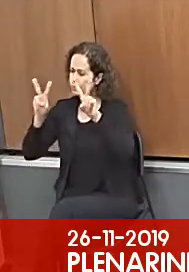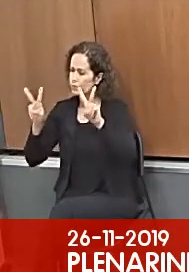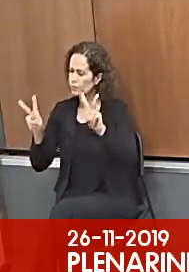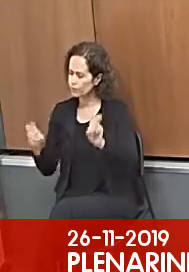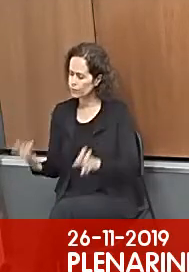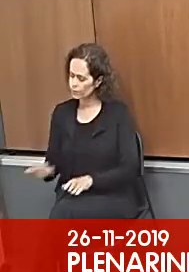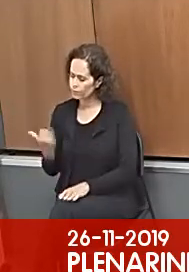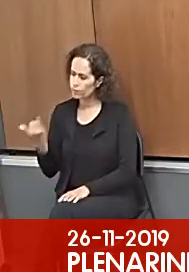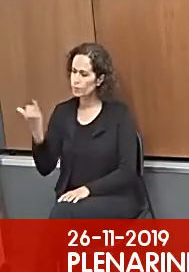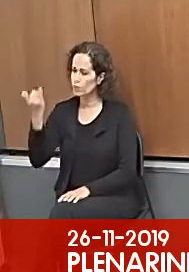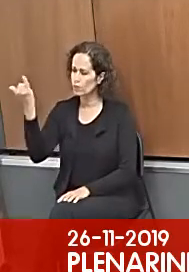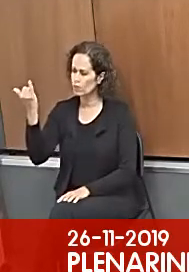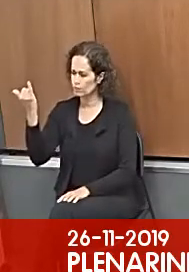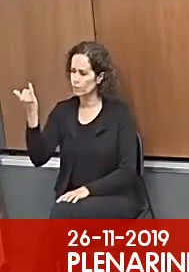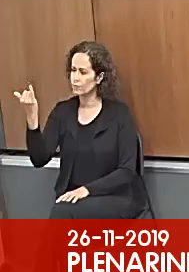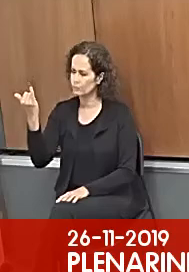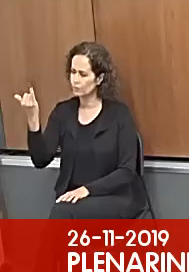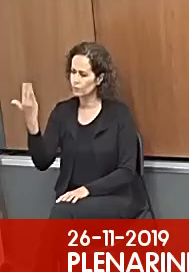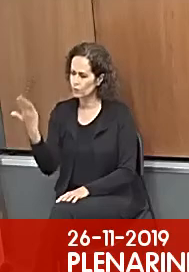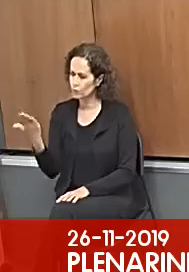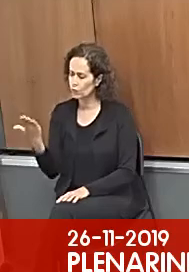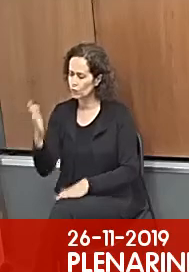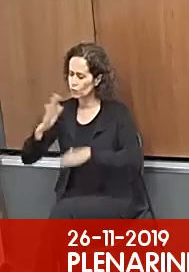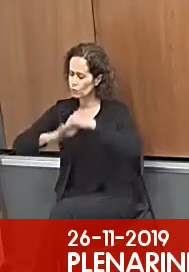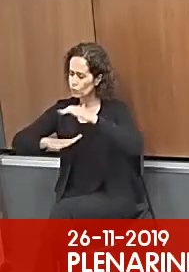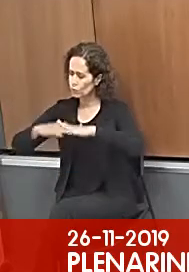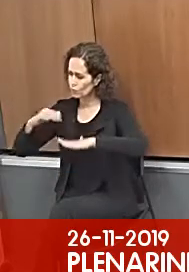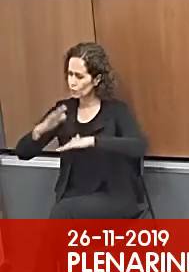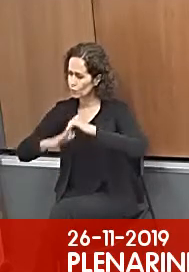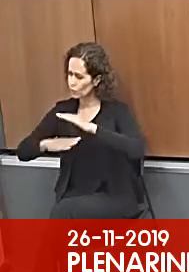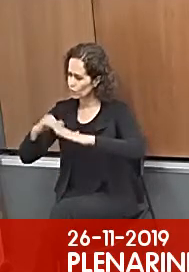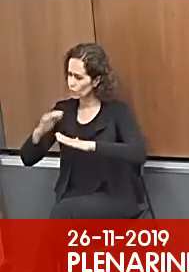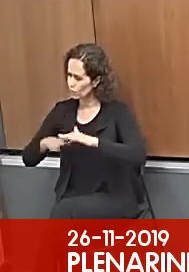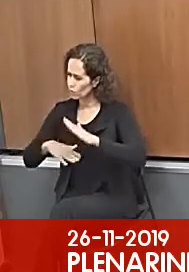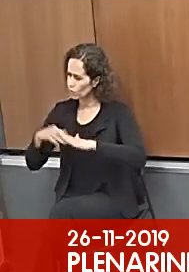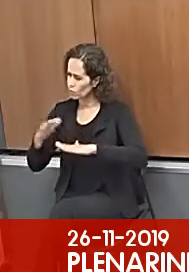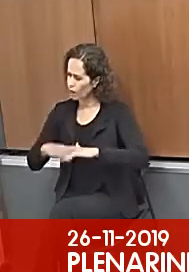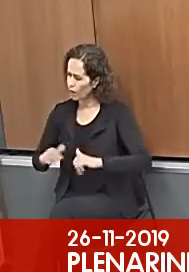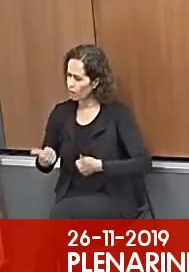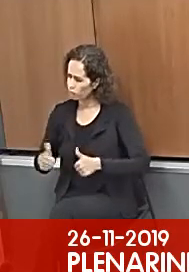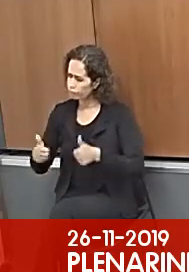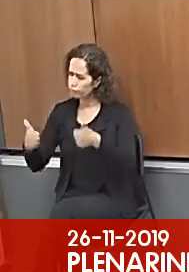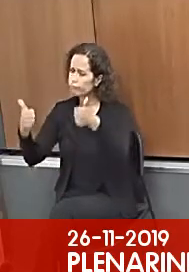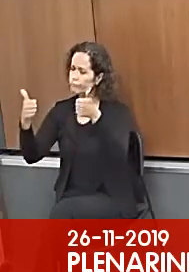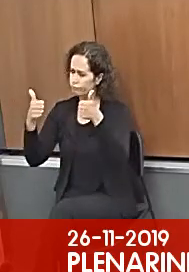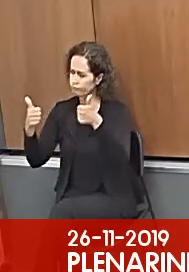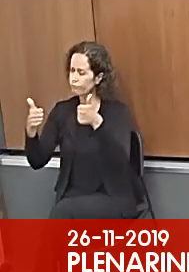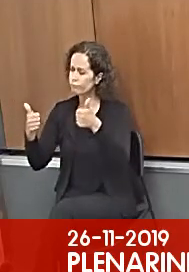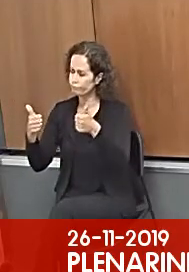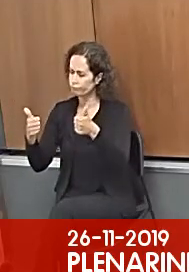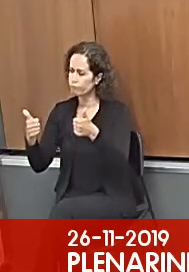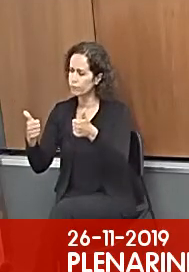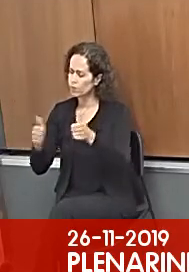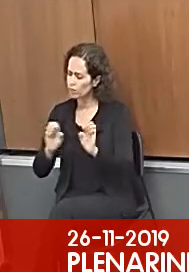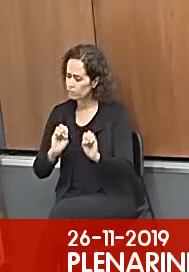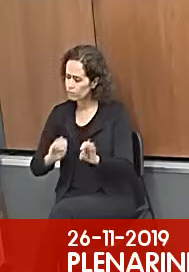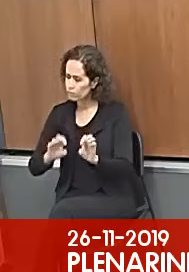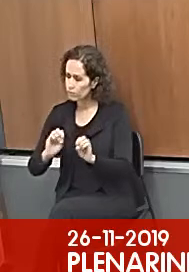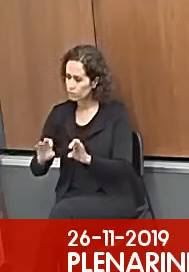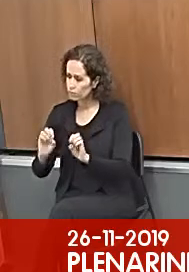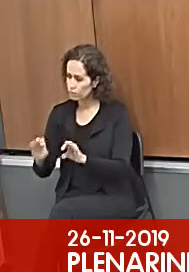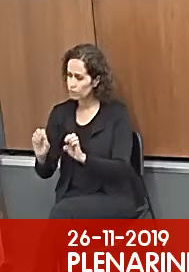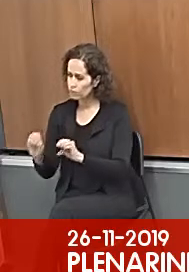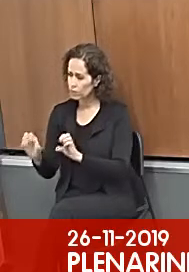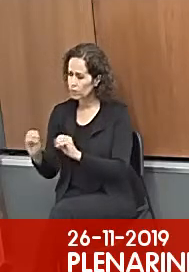muito importante. E o profissional qualificado para ministrar